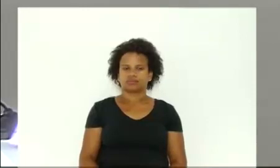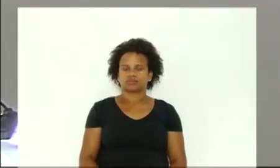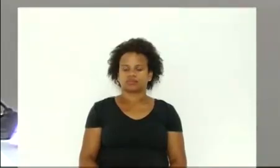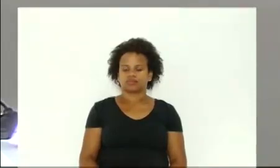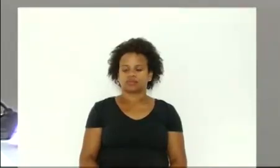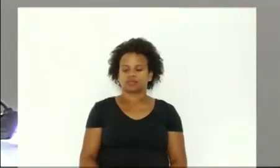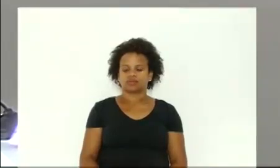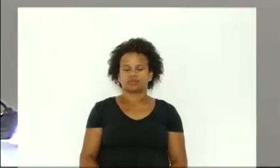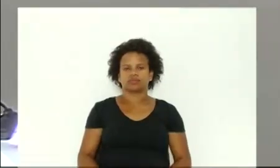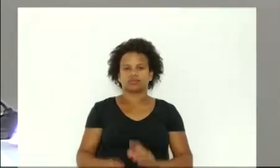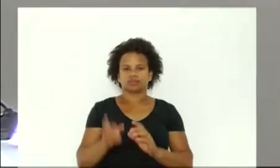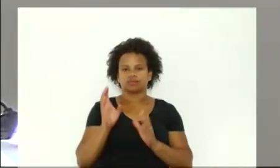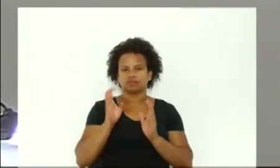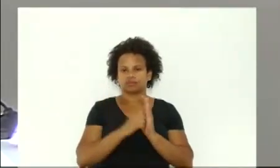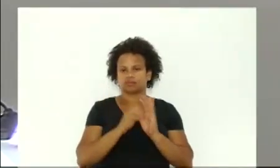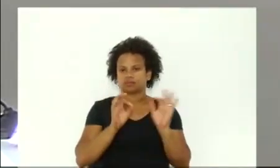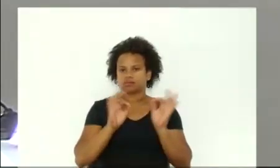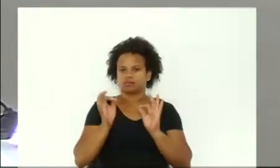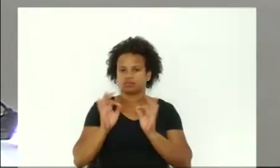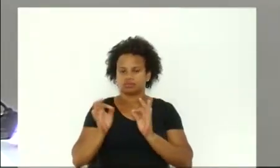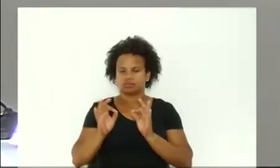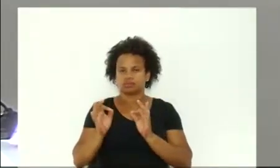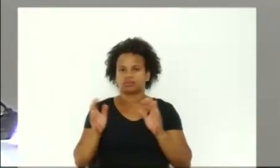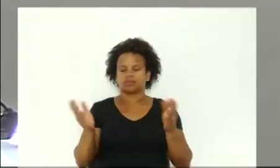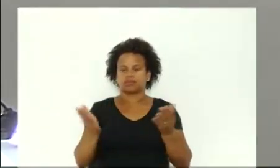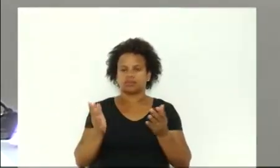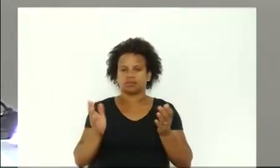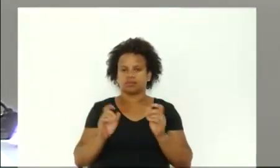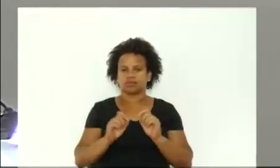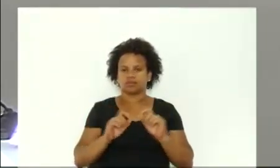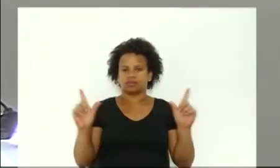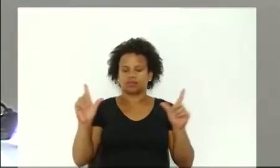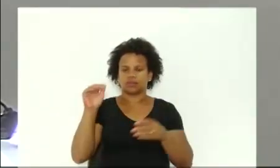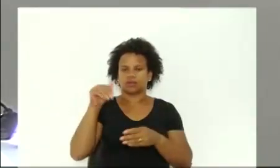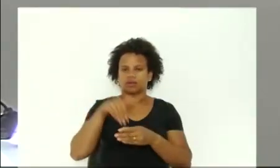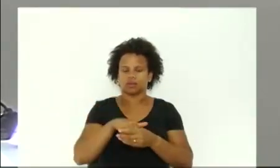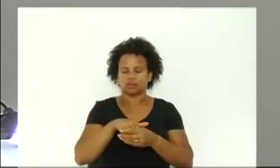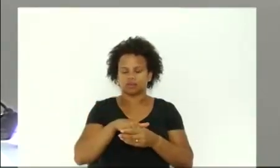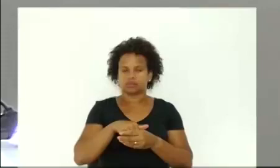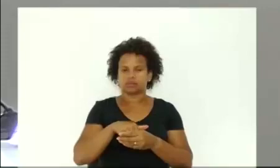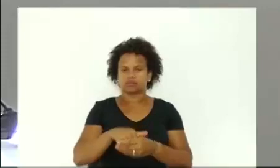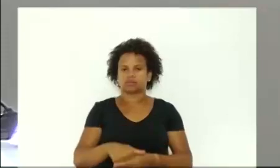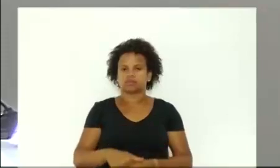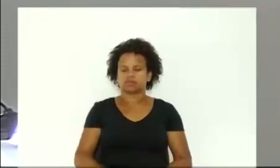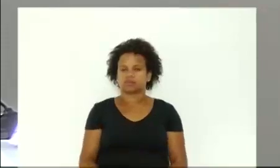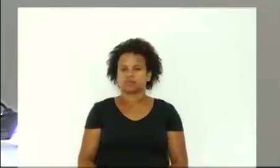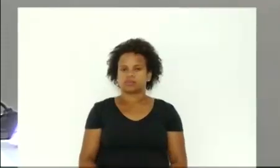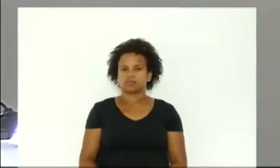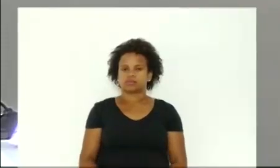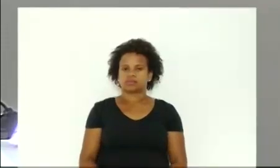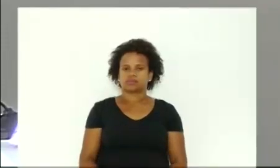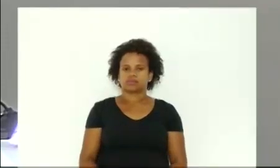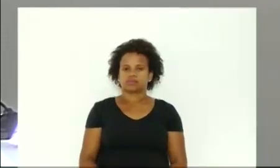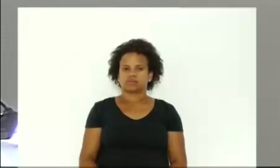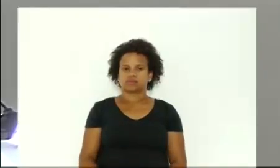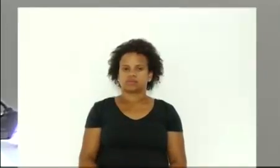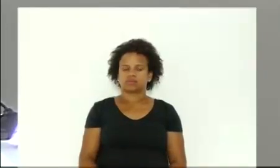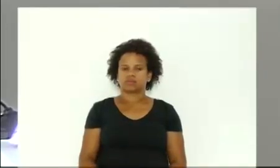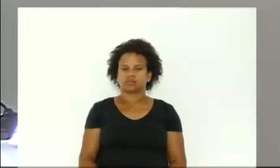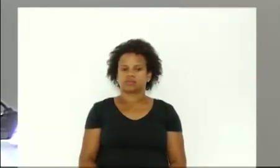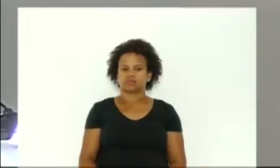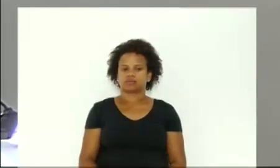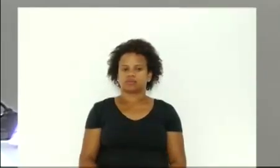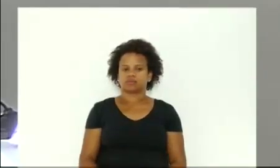Nenhum vereador inscrito, vamos colocar em votação o projeto. Está